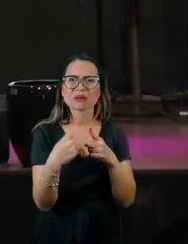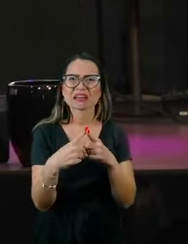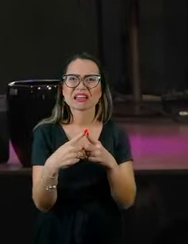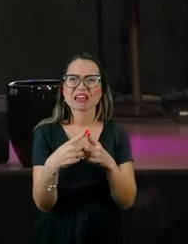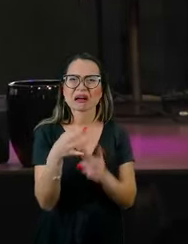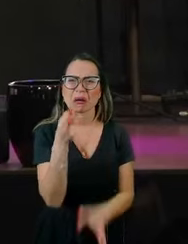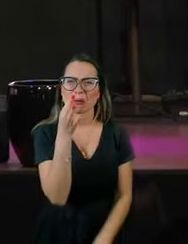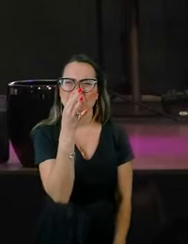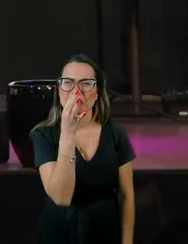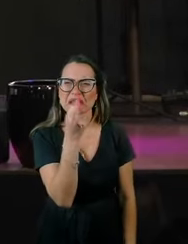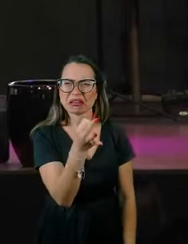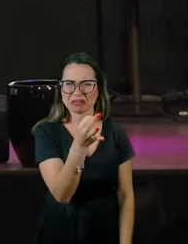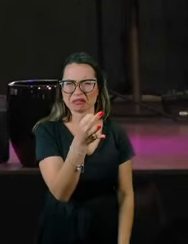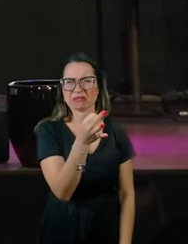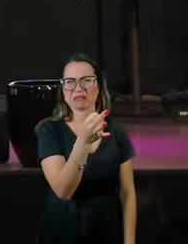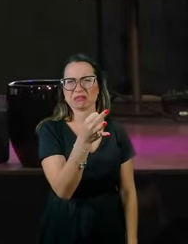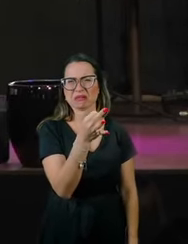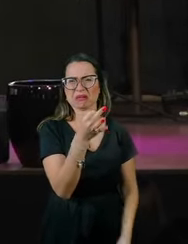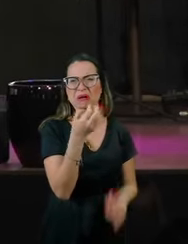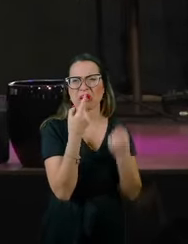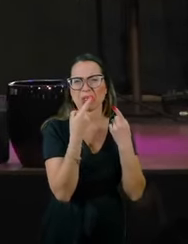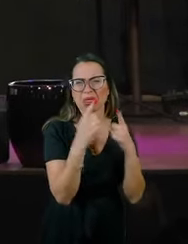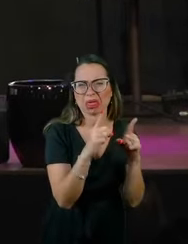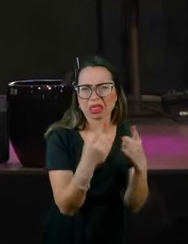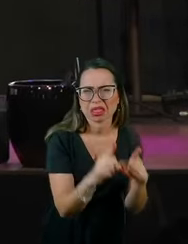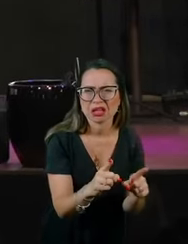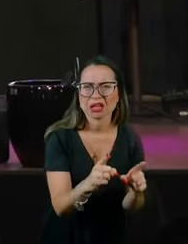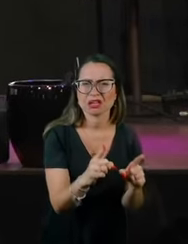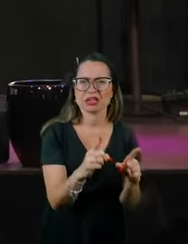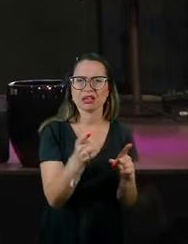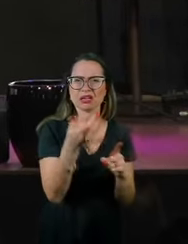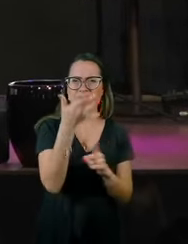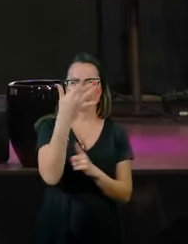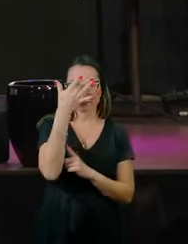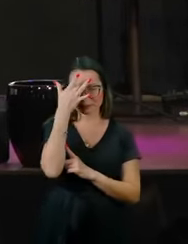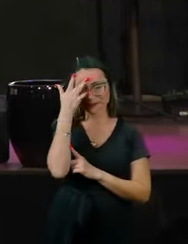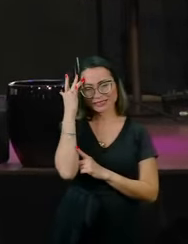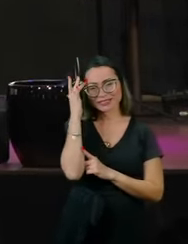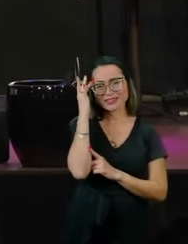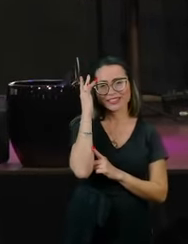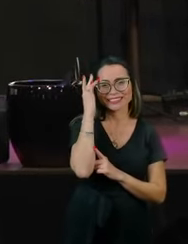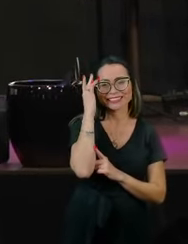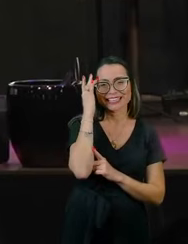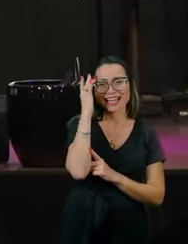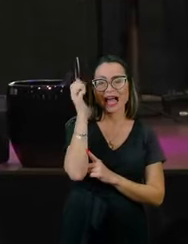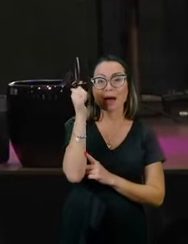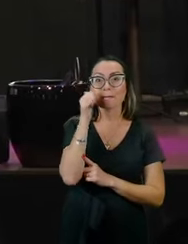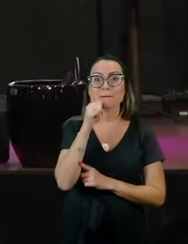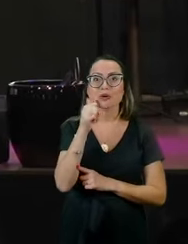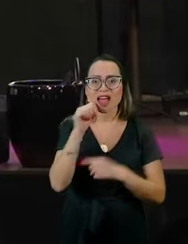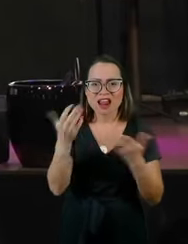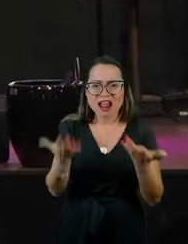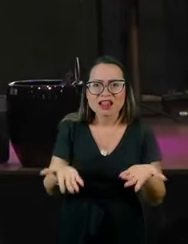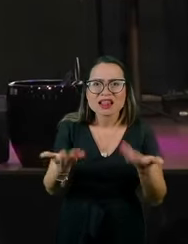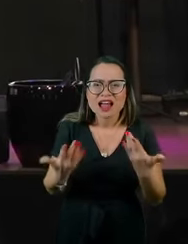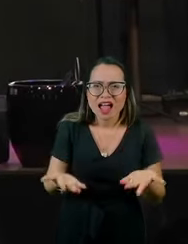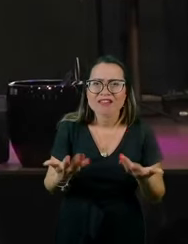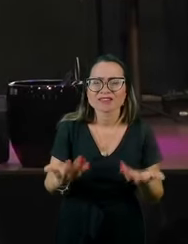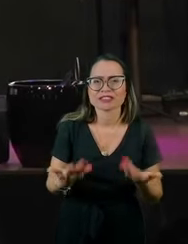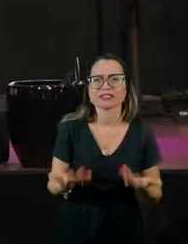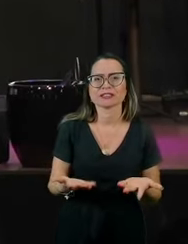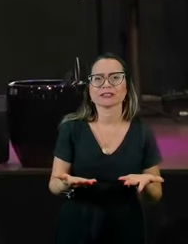rígido. São pacificadoras, conectam tubos rígidos que não se dobram.